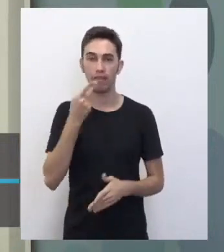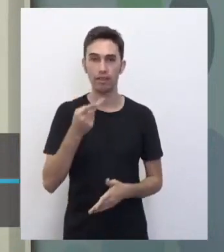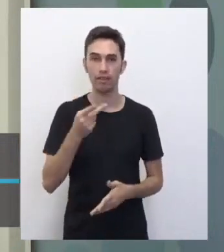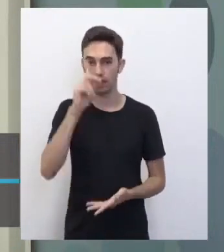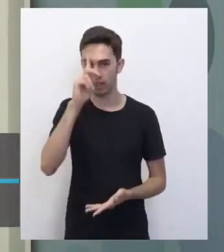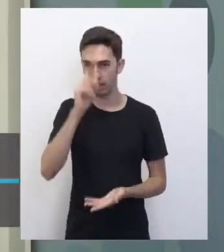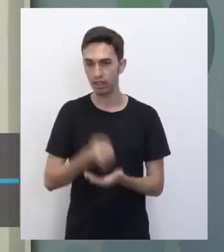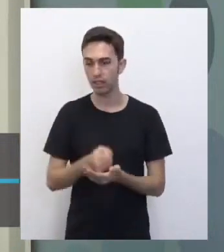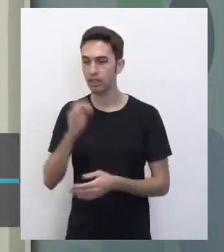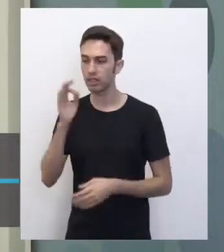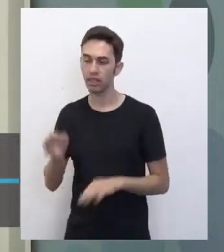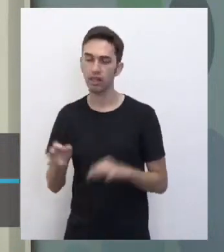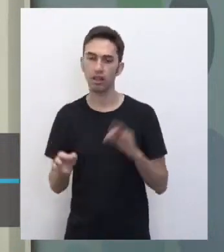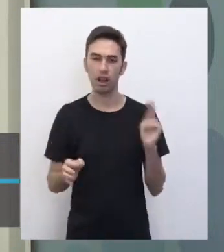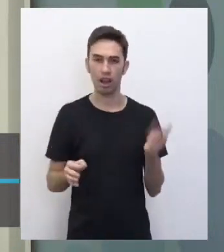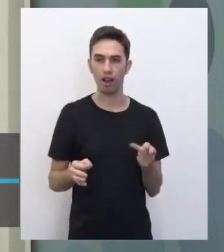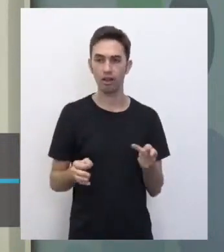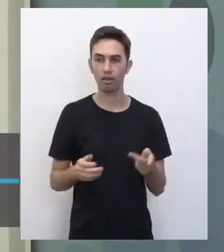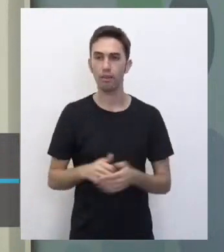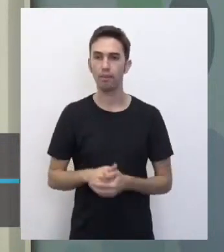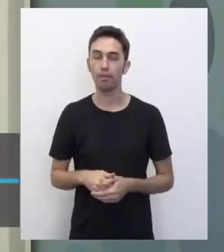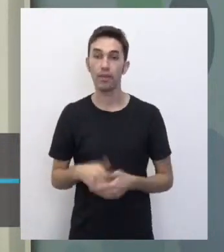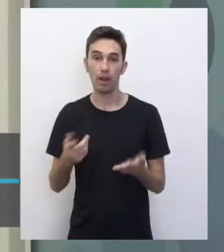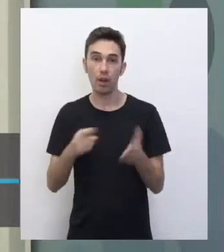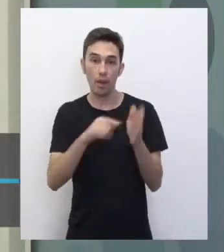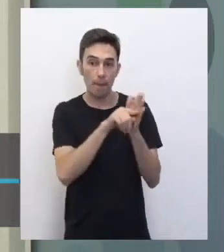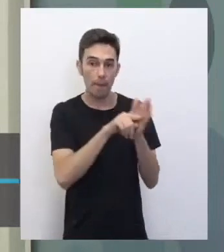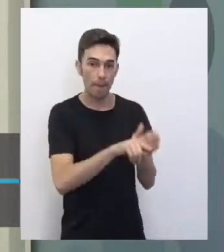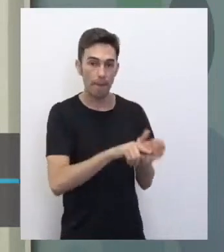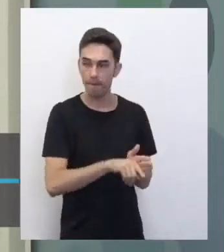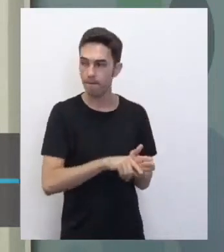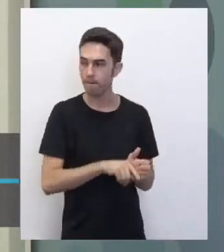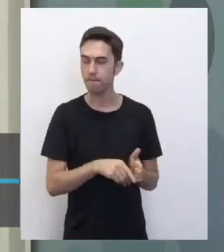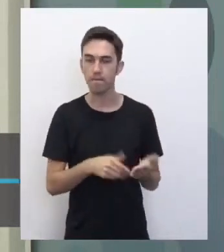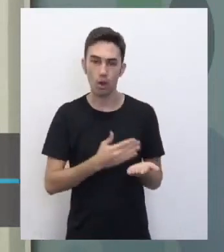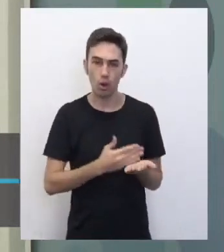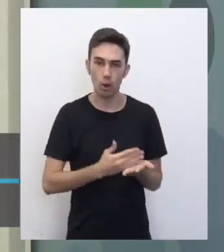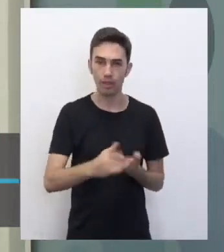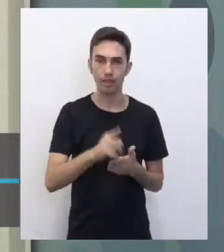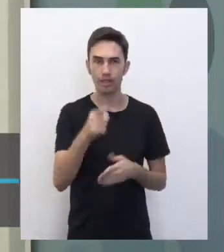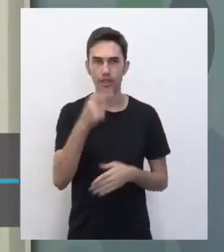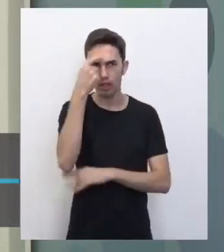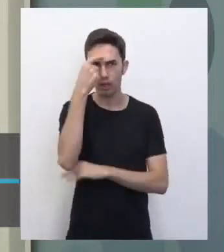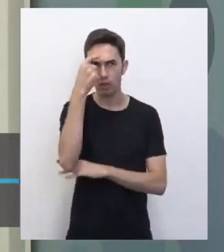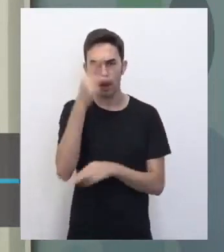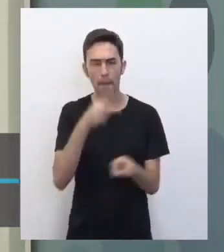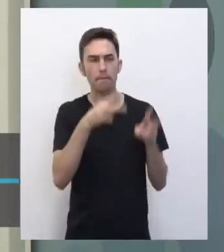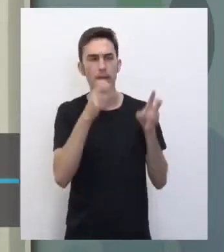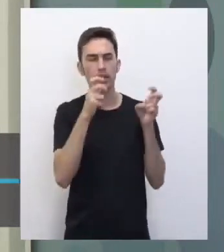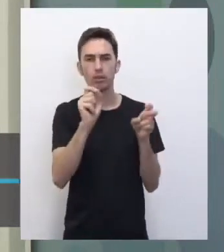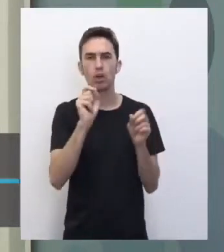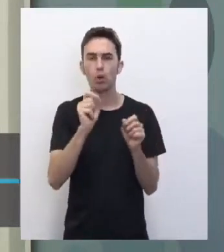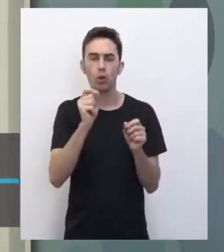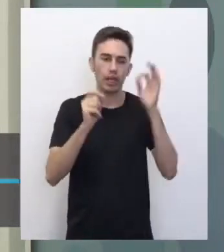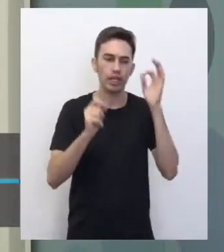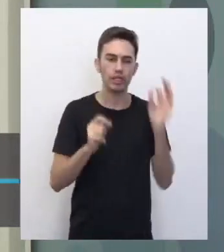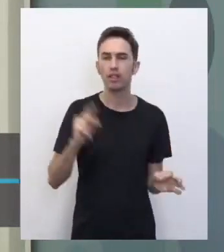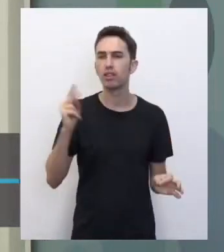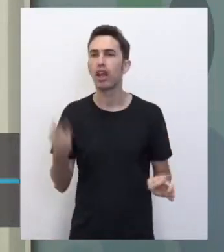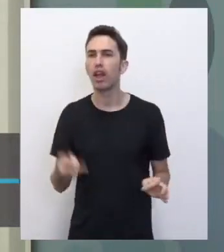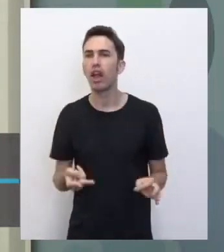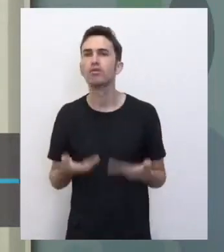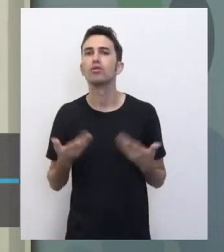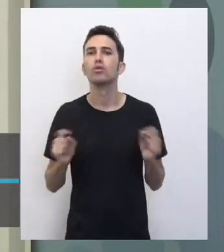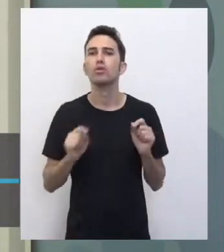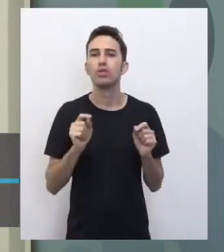que é bem e o que é o mal. Então, pesquise a partir da sua reflexão pessoal, na sua percepção, o que é que define, ou quem define o que é certo e o